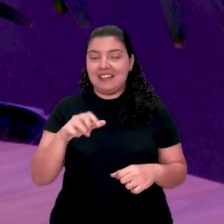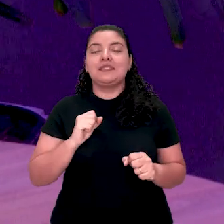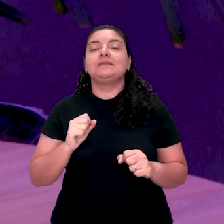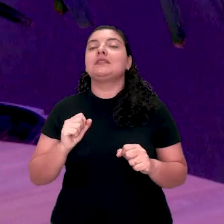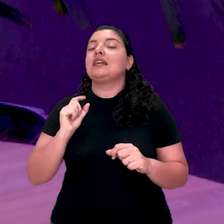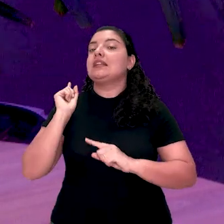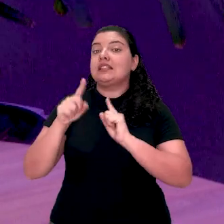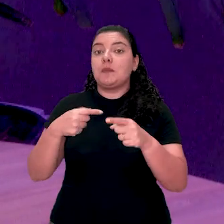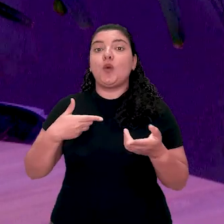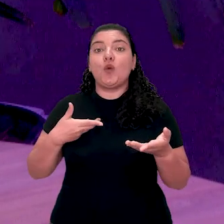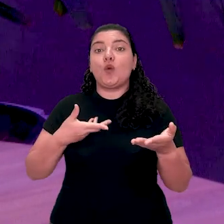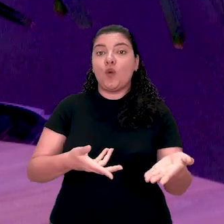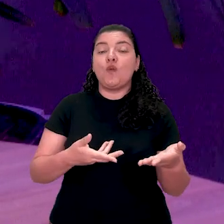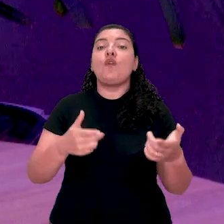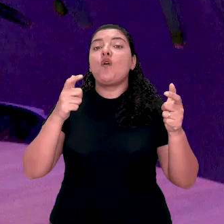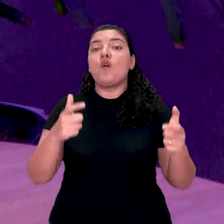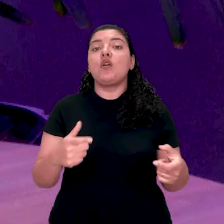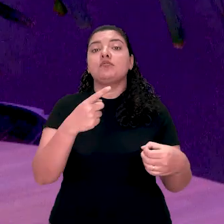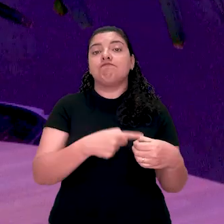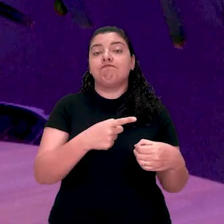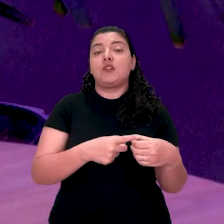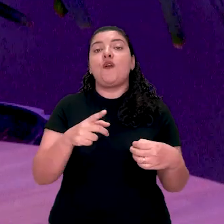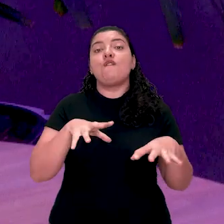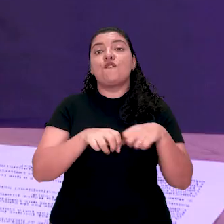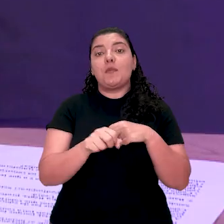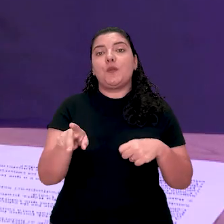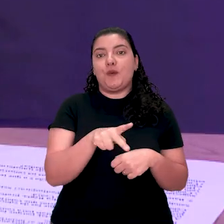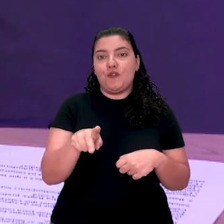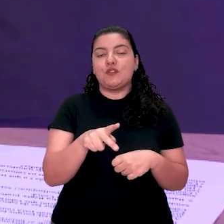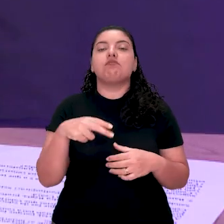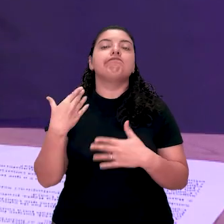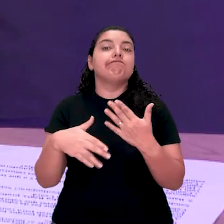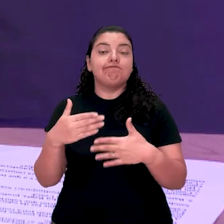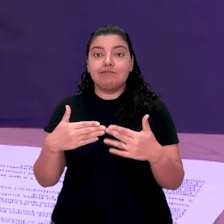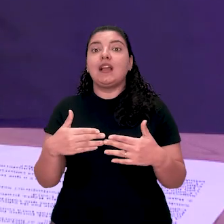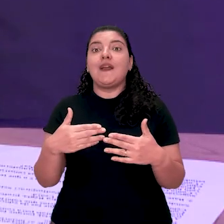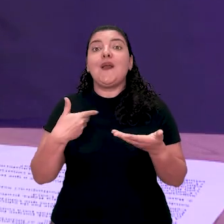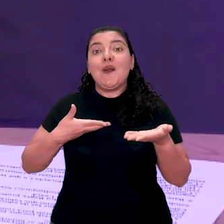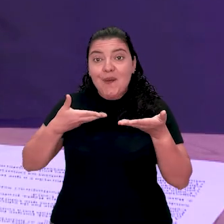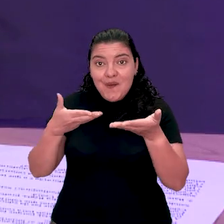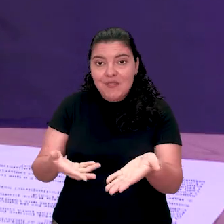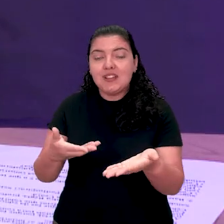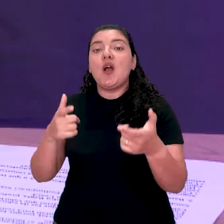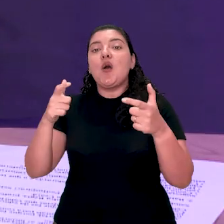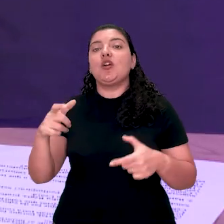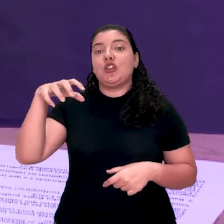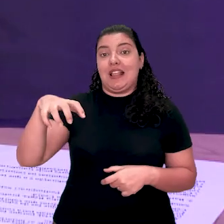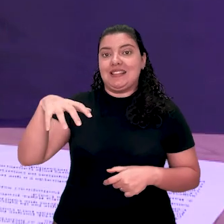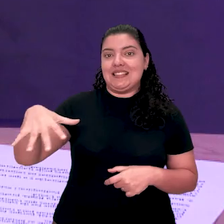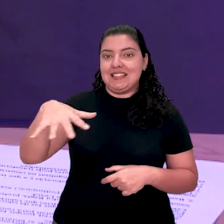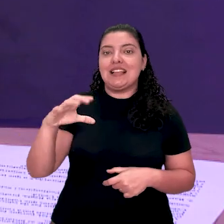eu fui convidada para ir para o distrito, onde eu fiquei com formação de professores. E logo em seguida veio o convite para eu ficar na célula